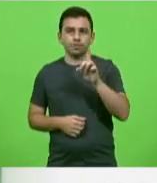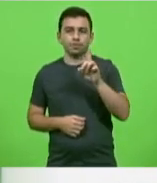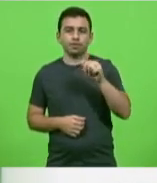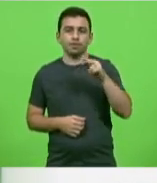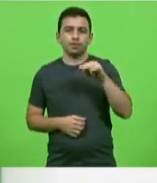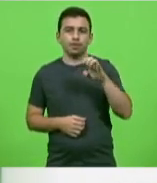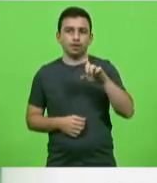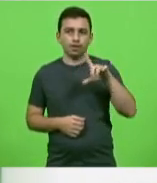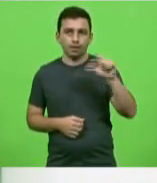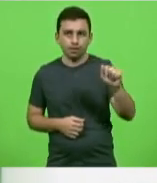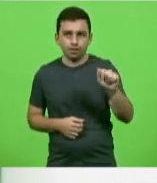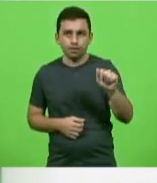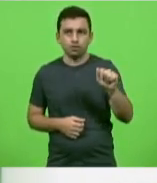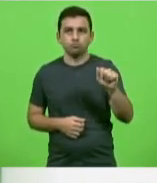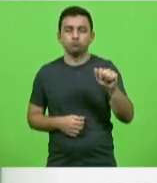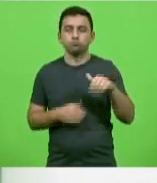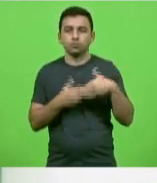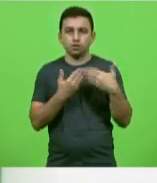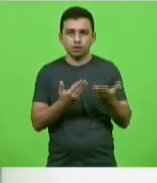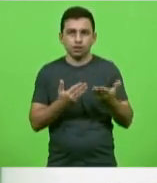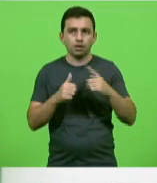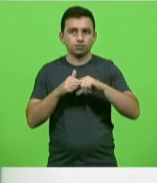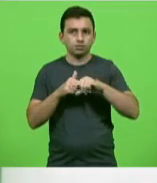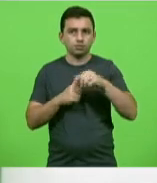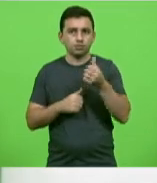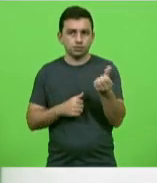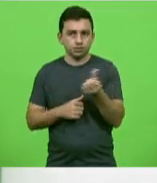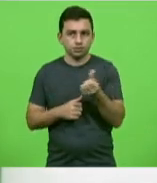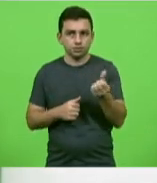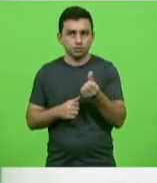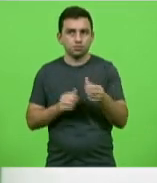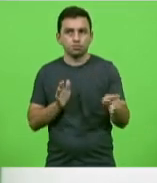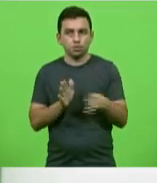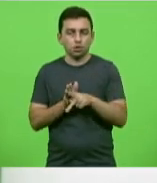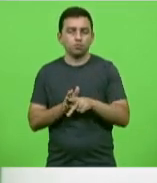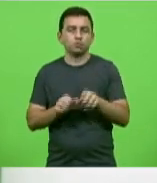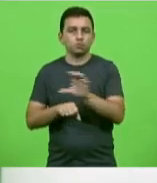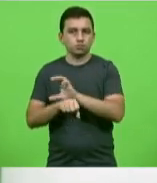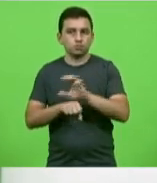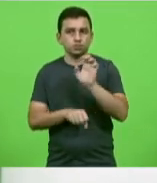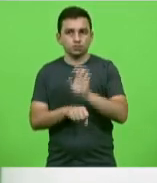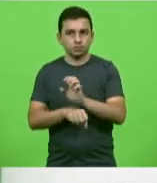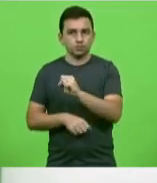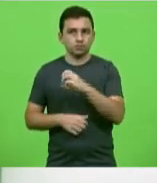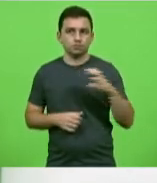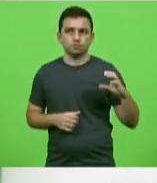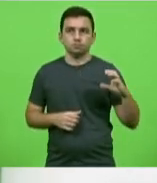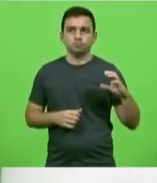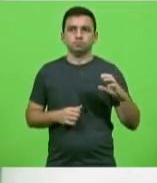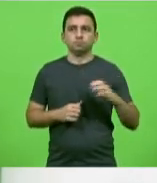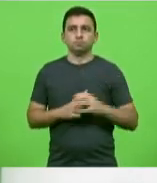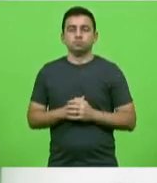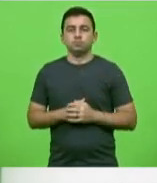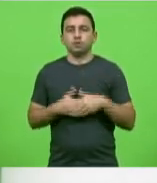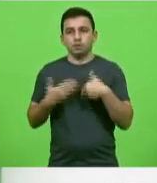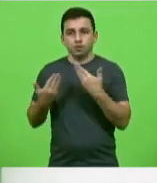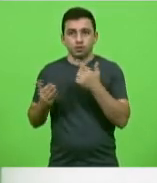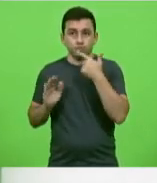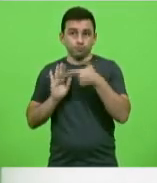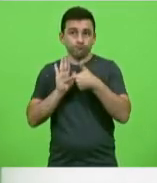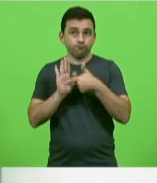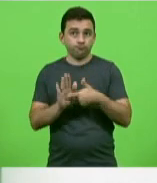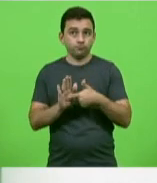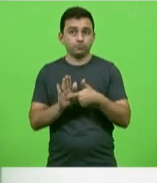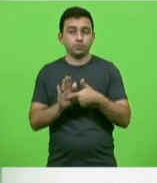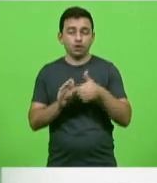Daniela Cristina Rainer, nos termos do artigo 66 da Constituição do Estado. O denunciante terá,